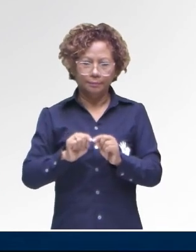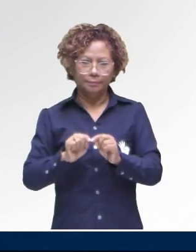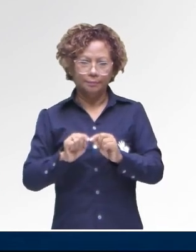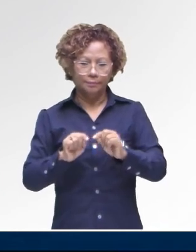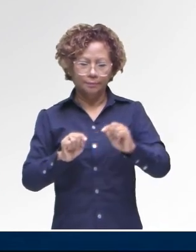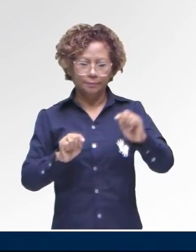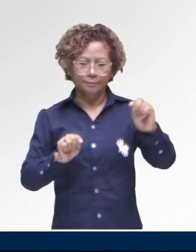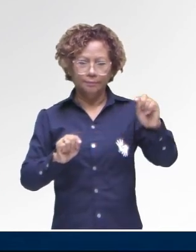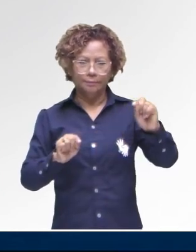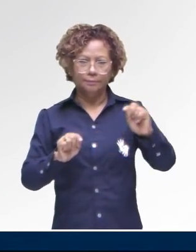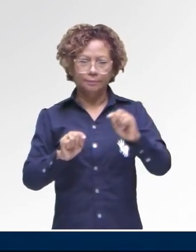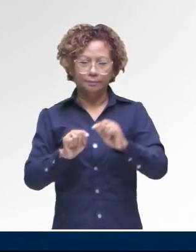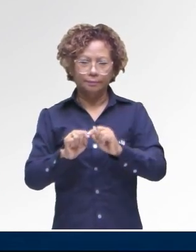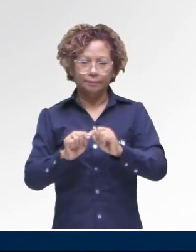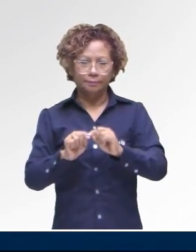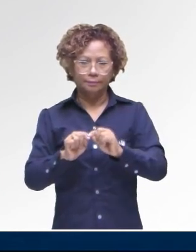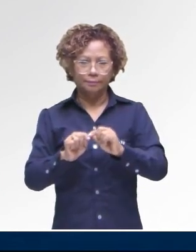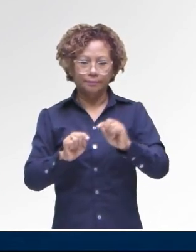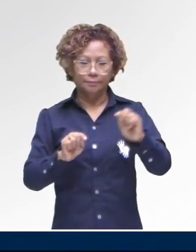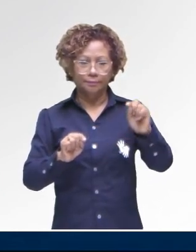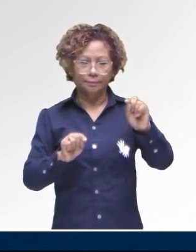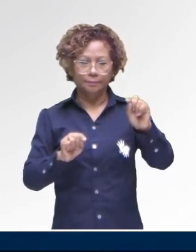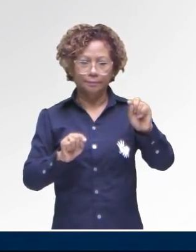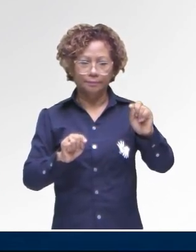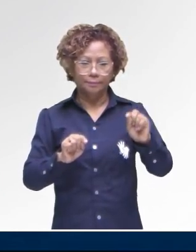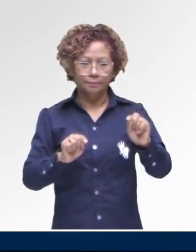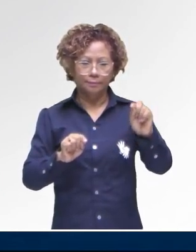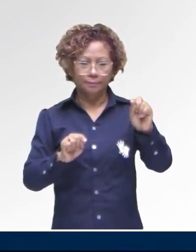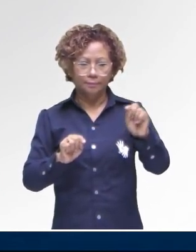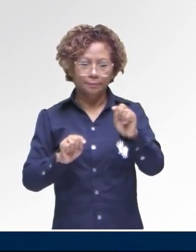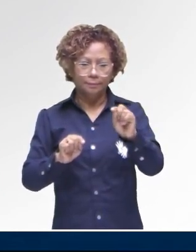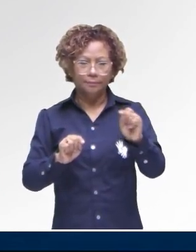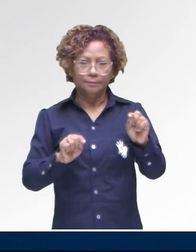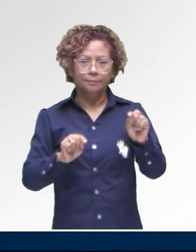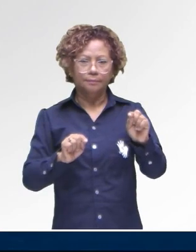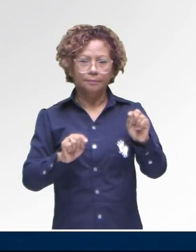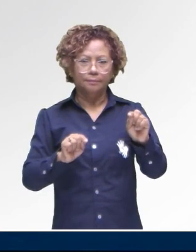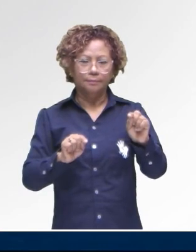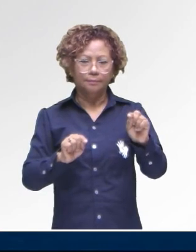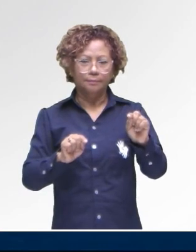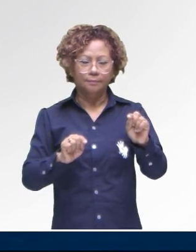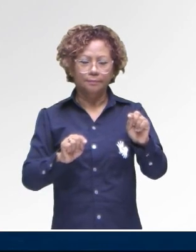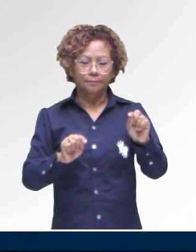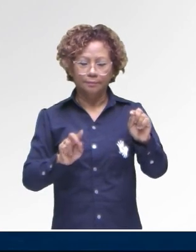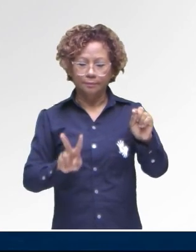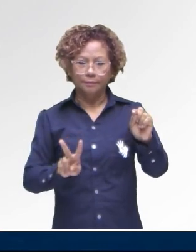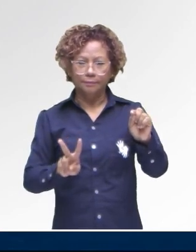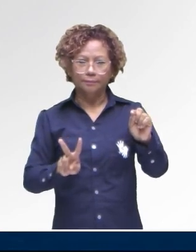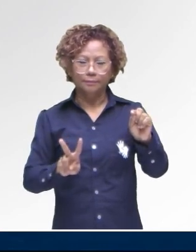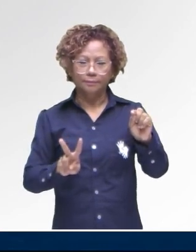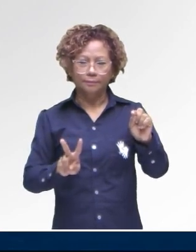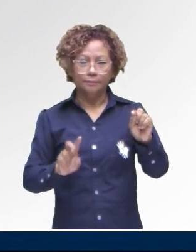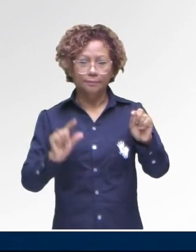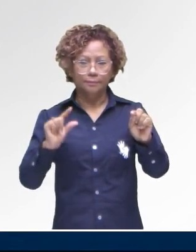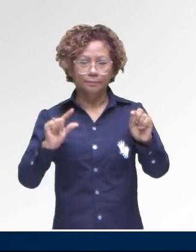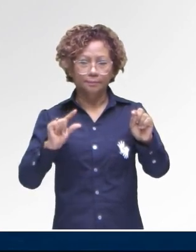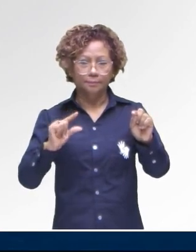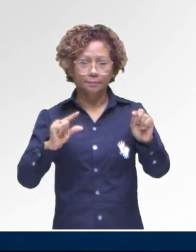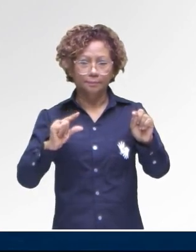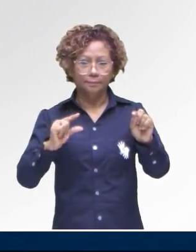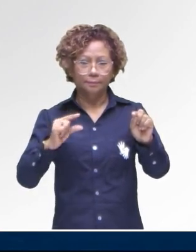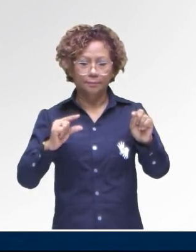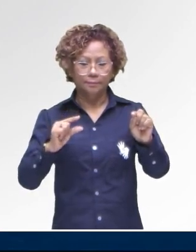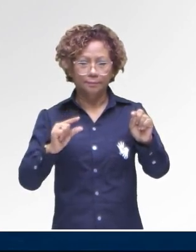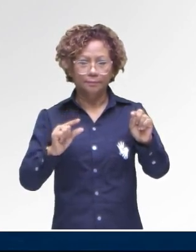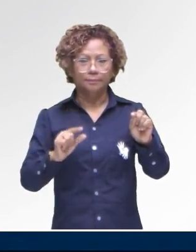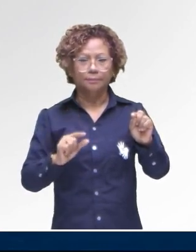ó, vamos colocar aqui as setinhas. Letra V, tá? Lembrando que esse V é minúsculo. Então, uma